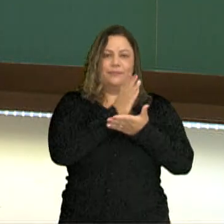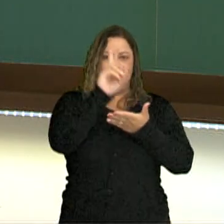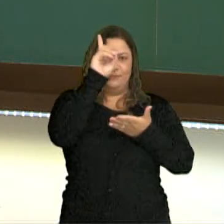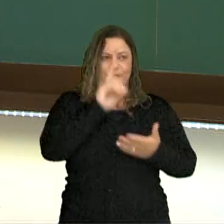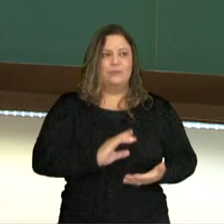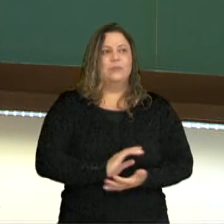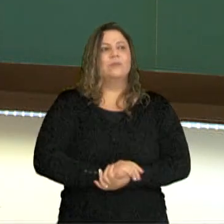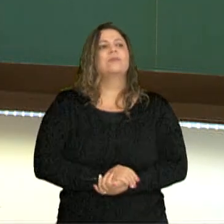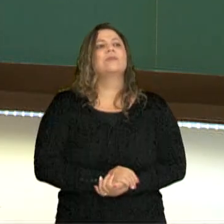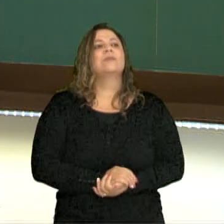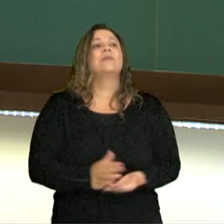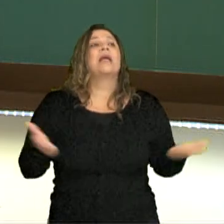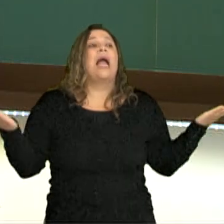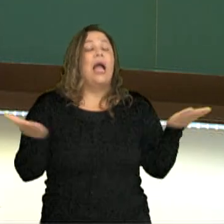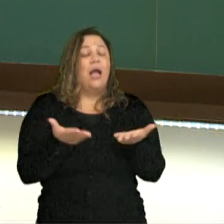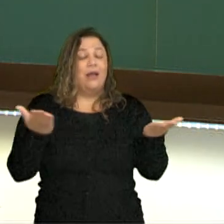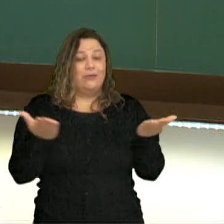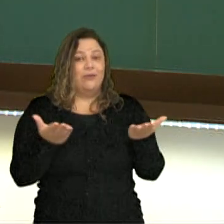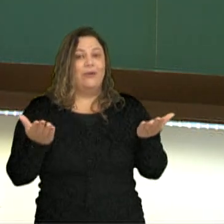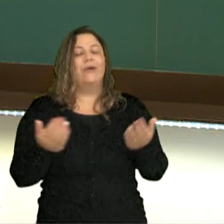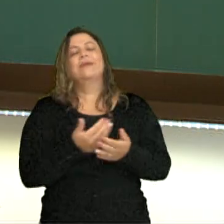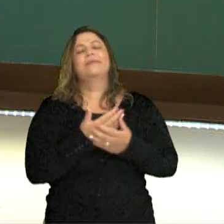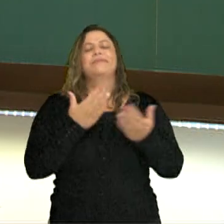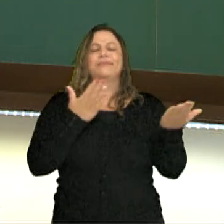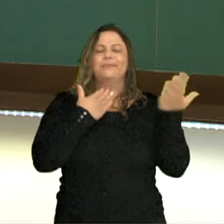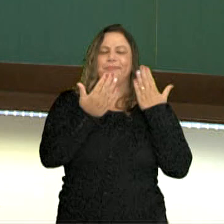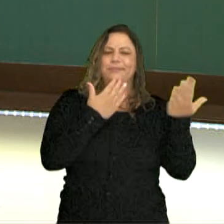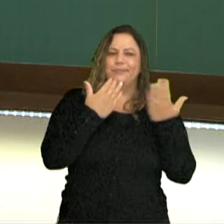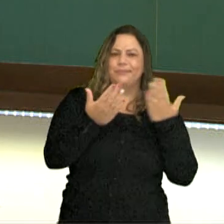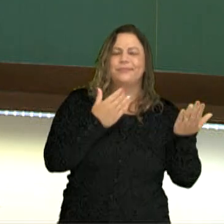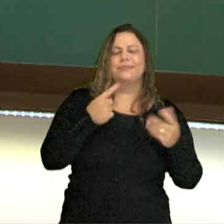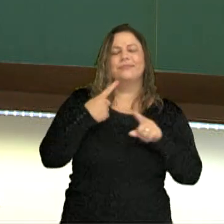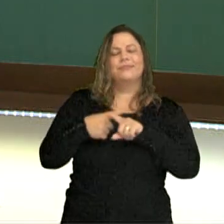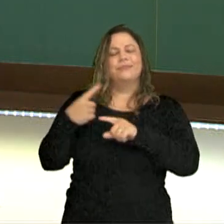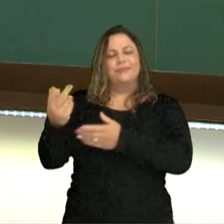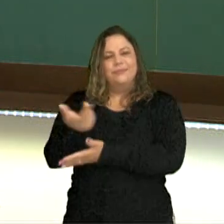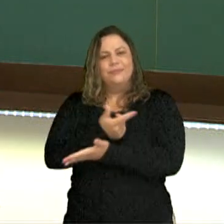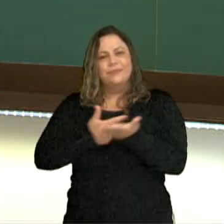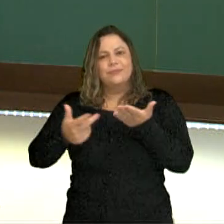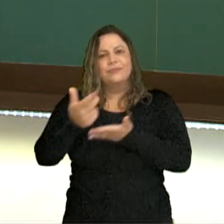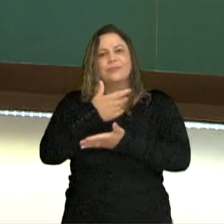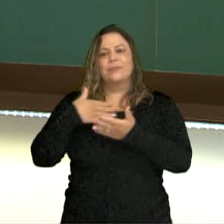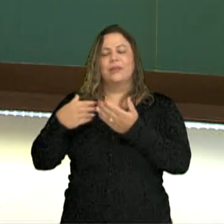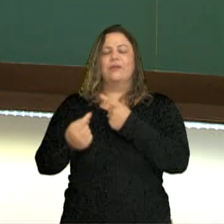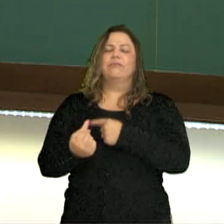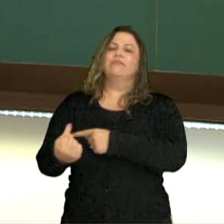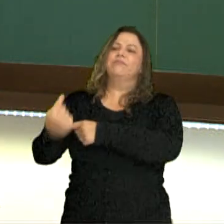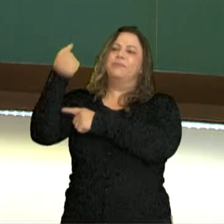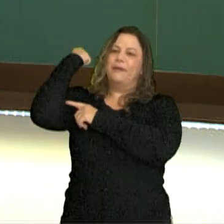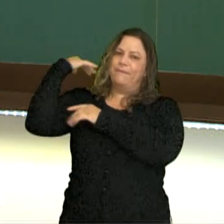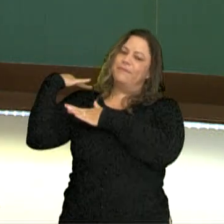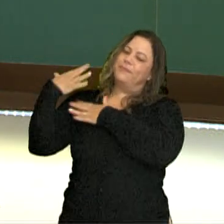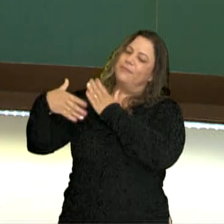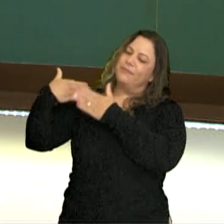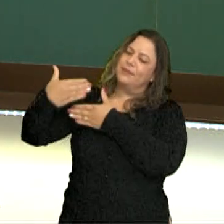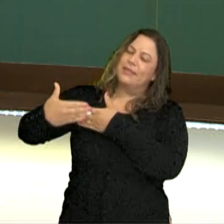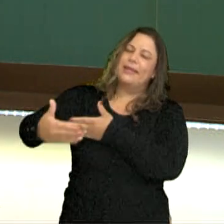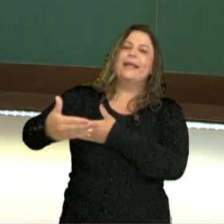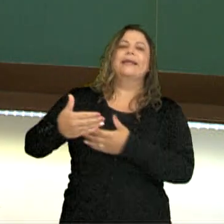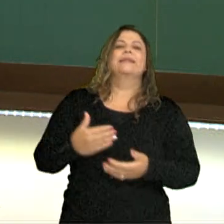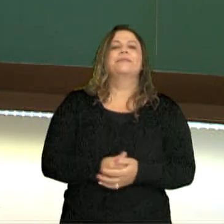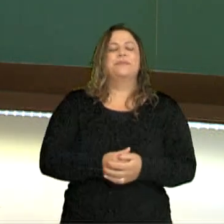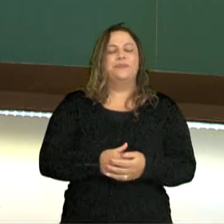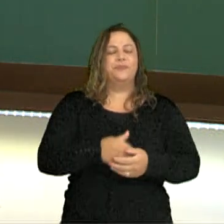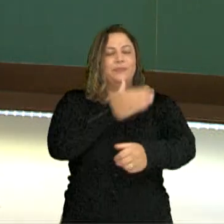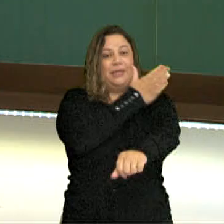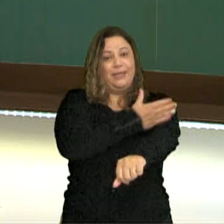Agora que a gente conversou um pouquinho sobre a função do desenho desde a pré-história até a Idade Média, vamos alicerçar o nosso